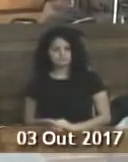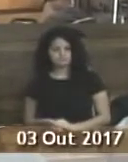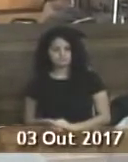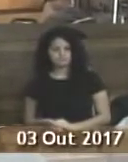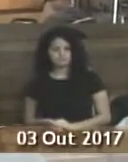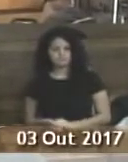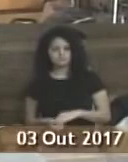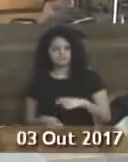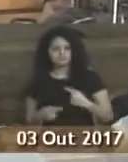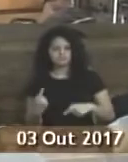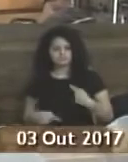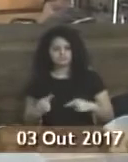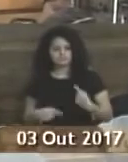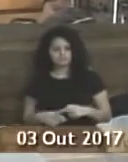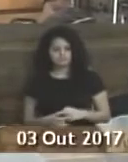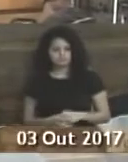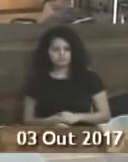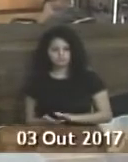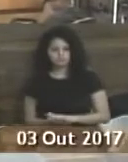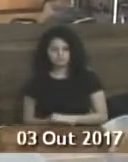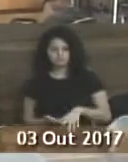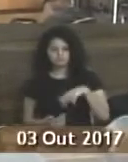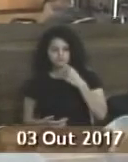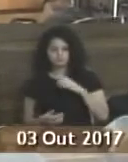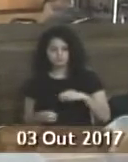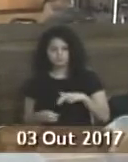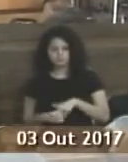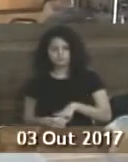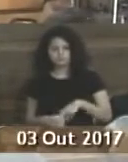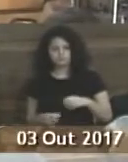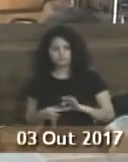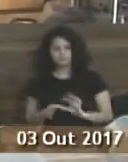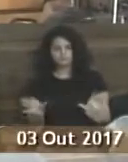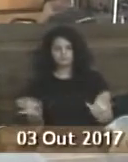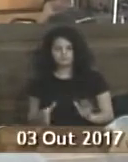Em discussão, não havendo oradores, votação aberta.